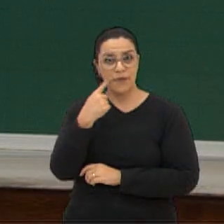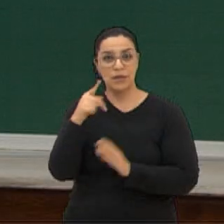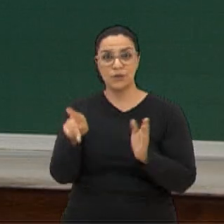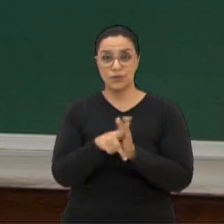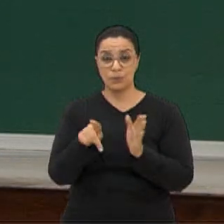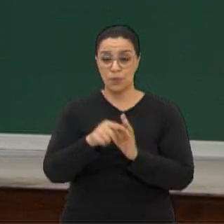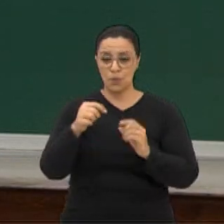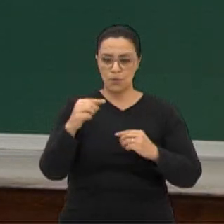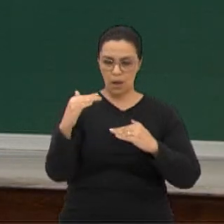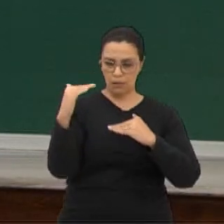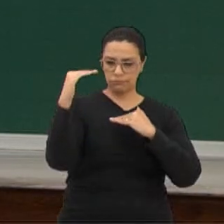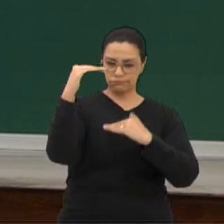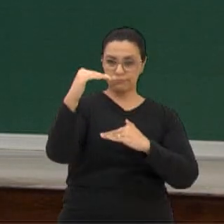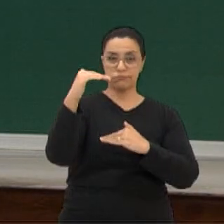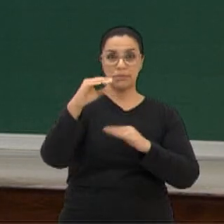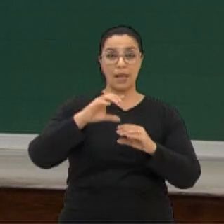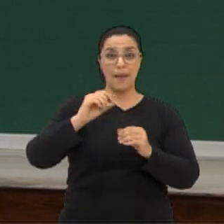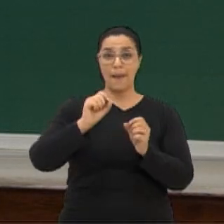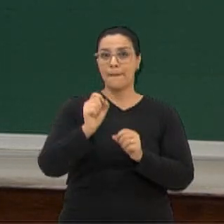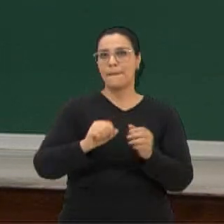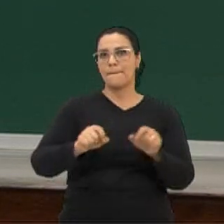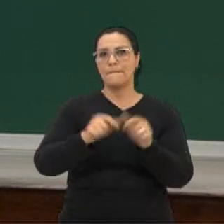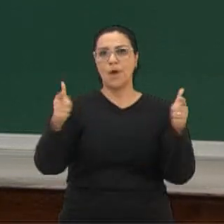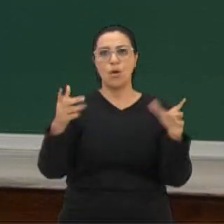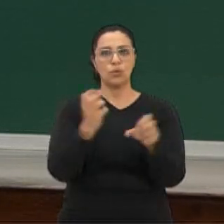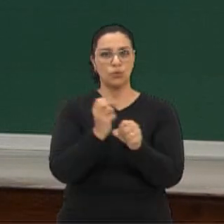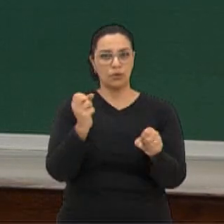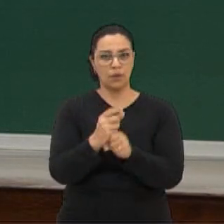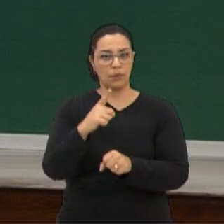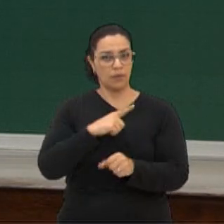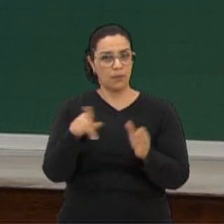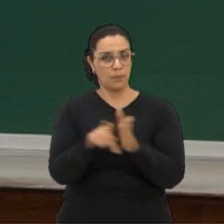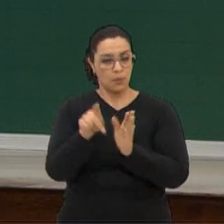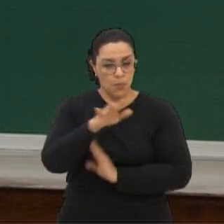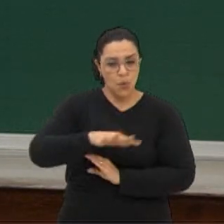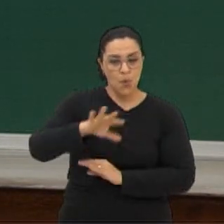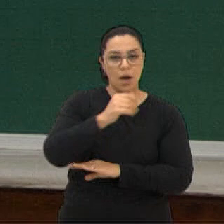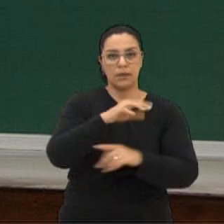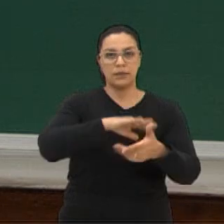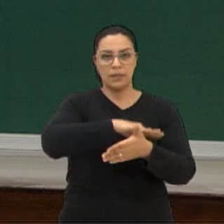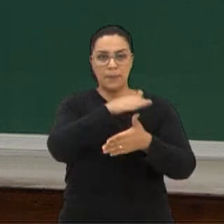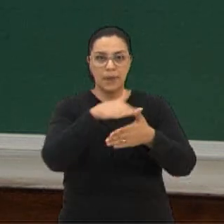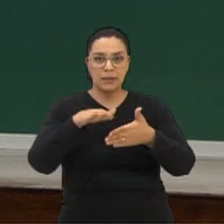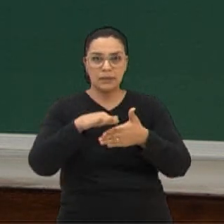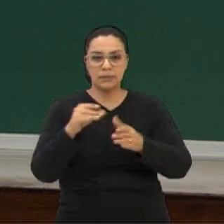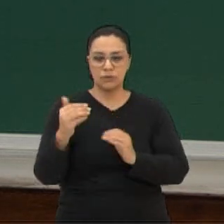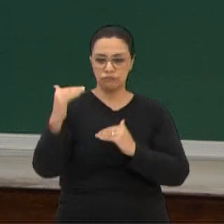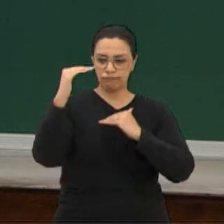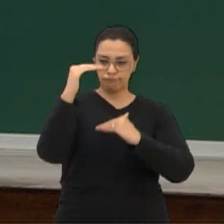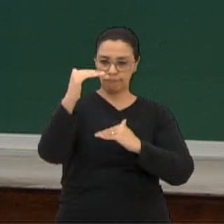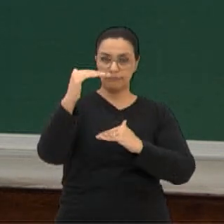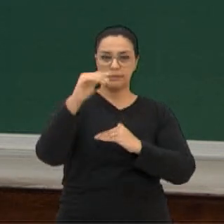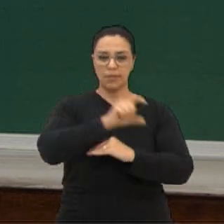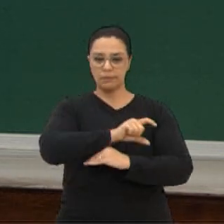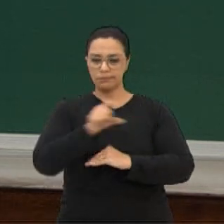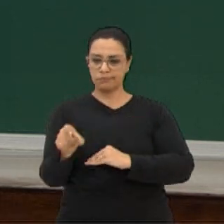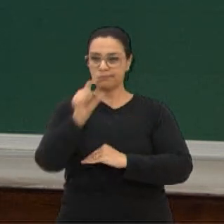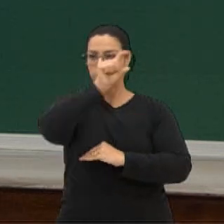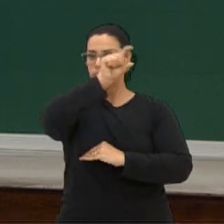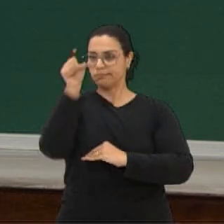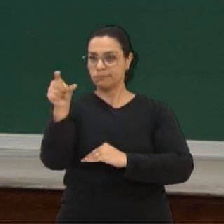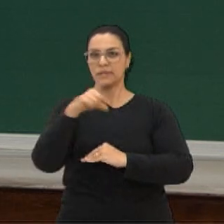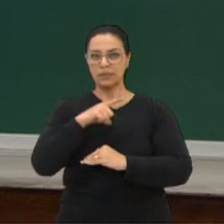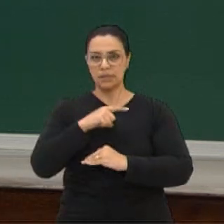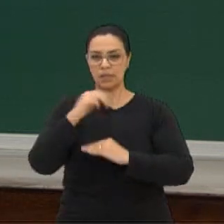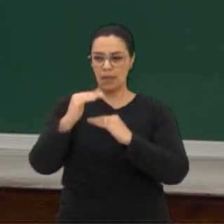sua localização, a maior parcela da Mata Atlântica encontra-se na área de clima